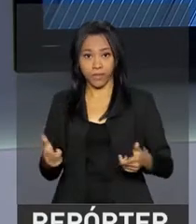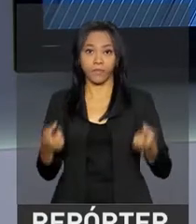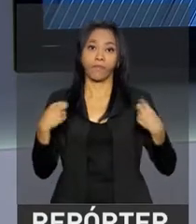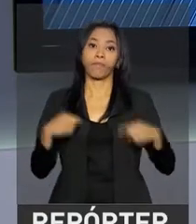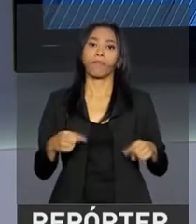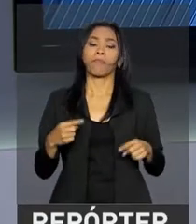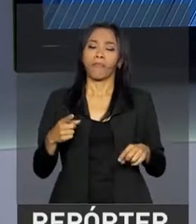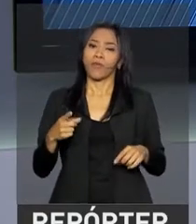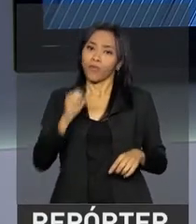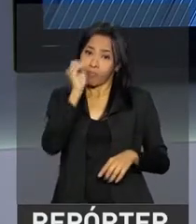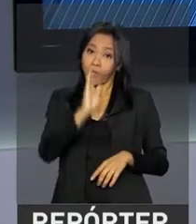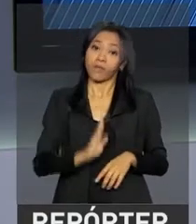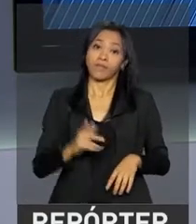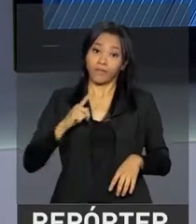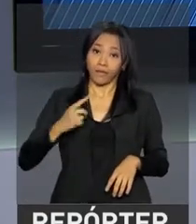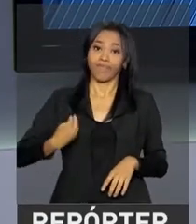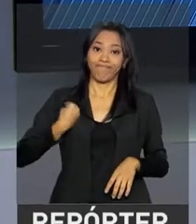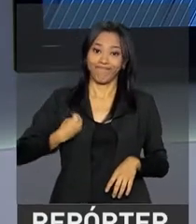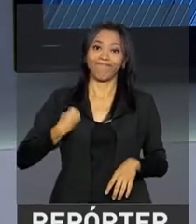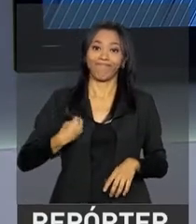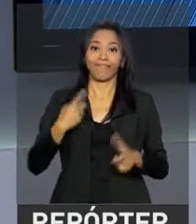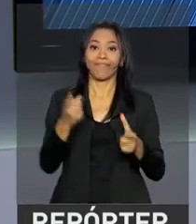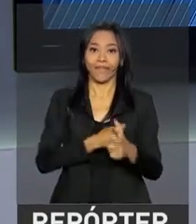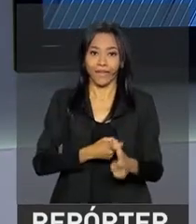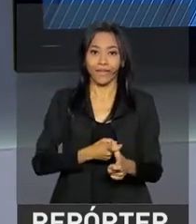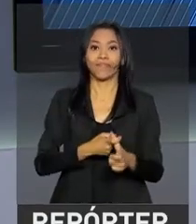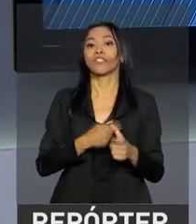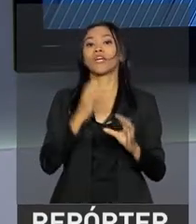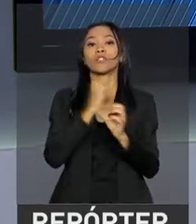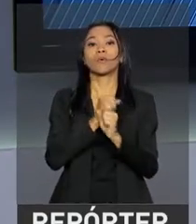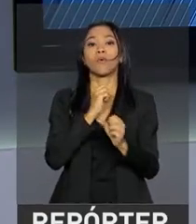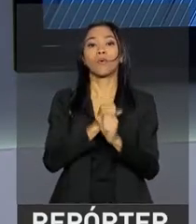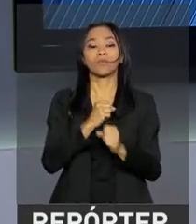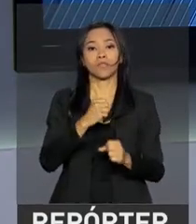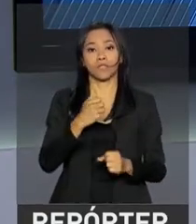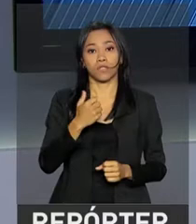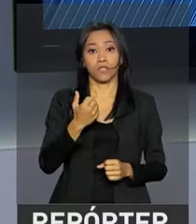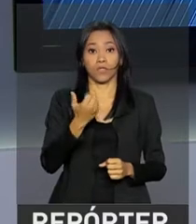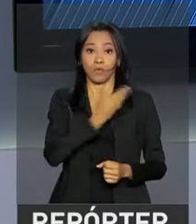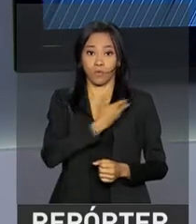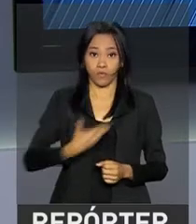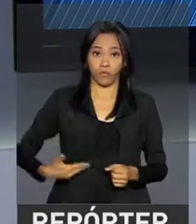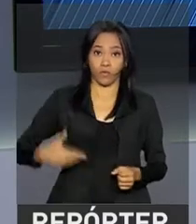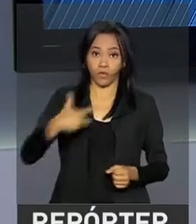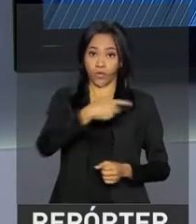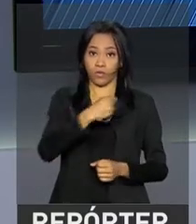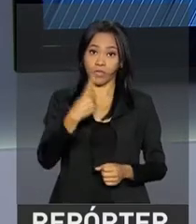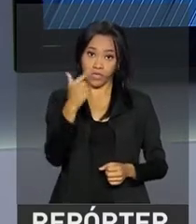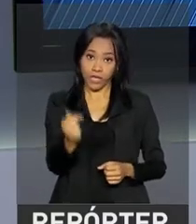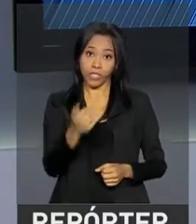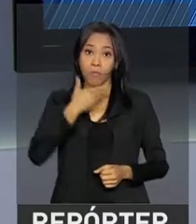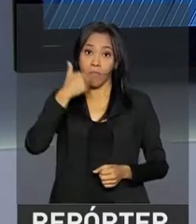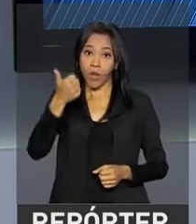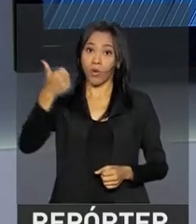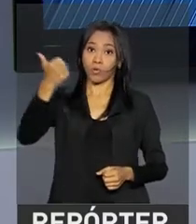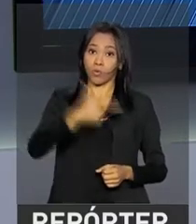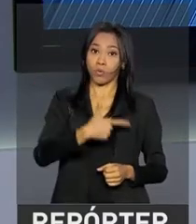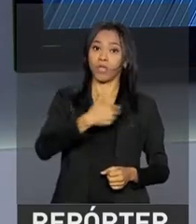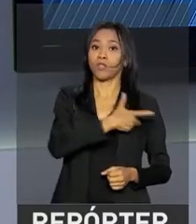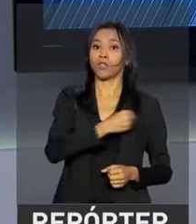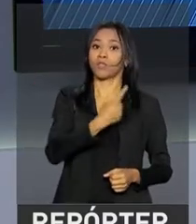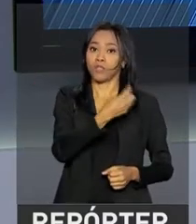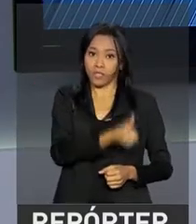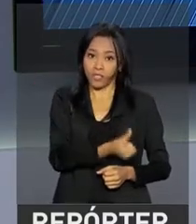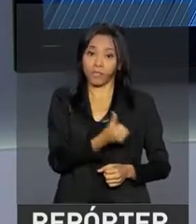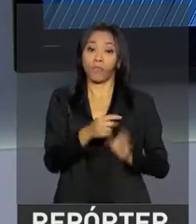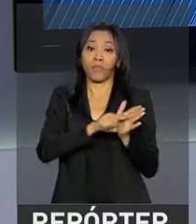déficit nas contas do governo em 2017 tiver um resultado melhor que em 2016 quando o saldo negativo atingiu